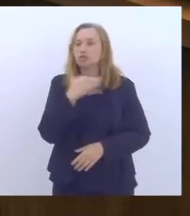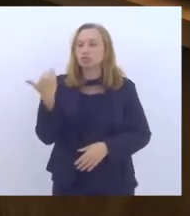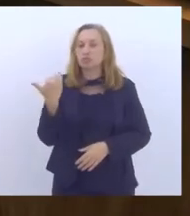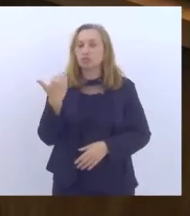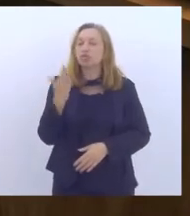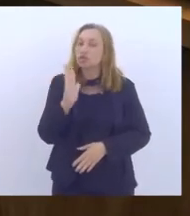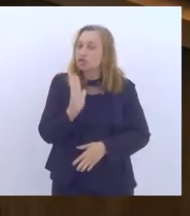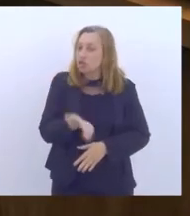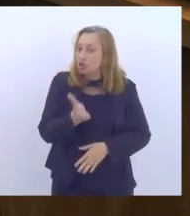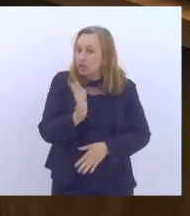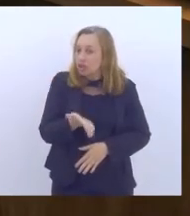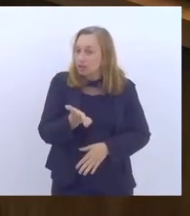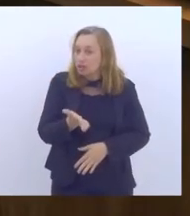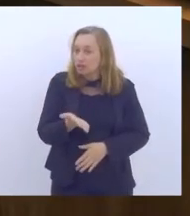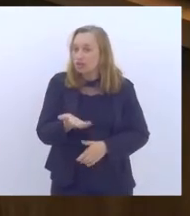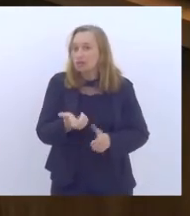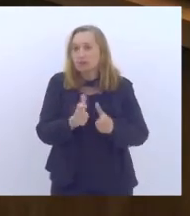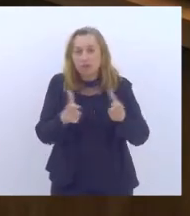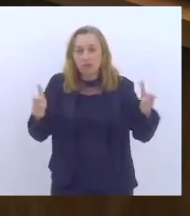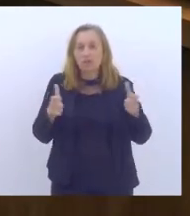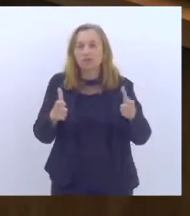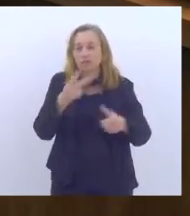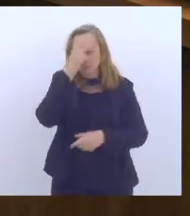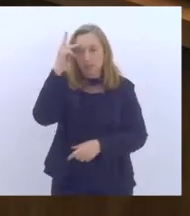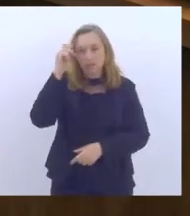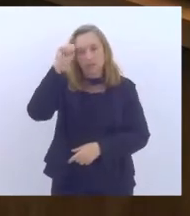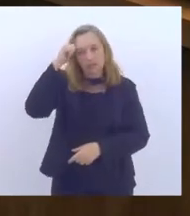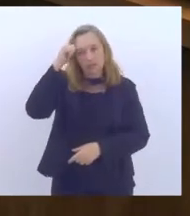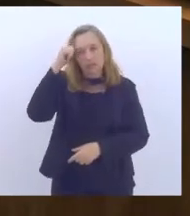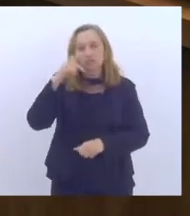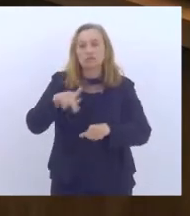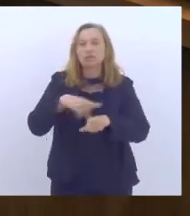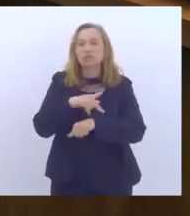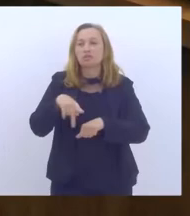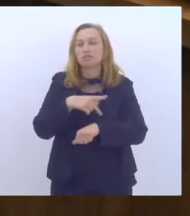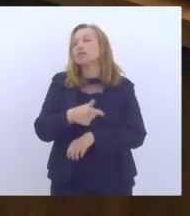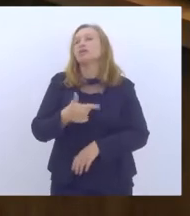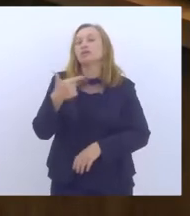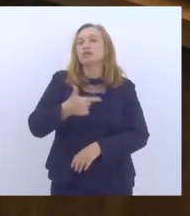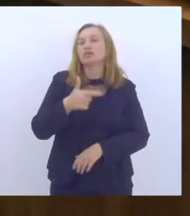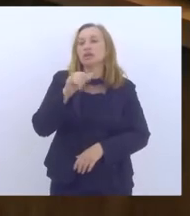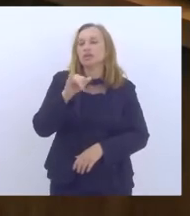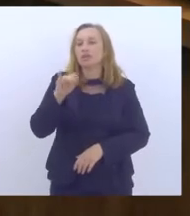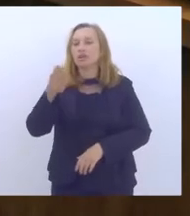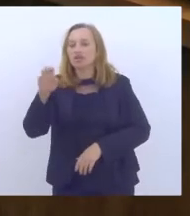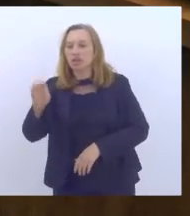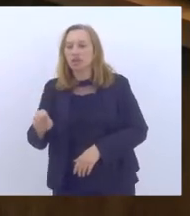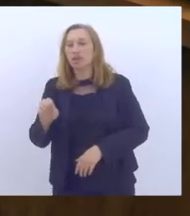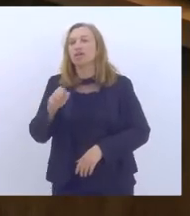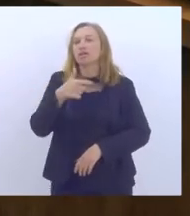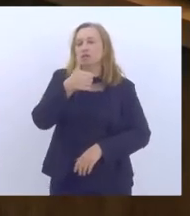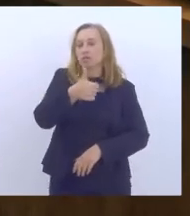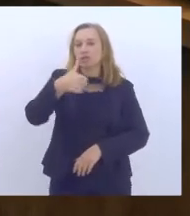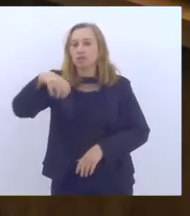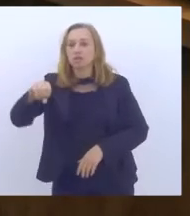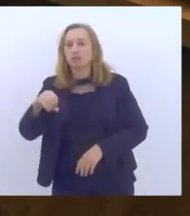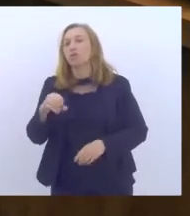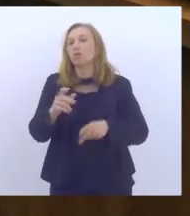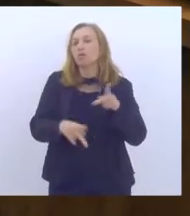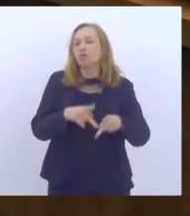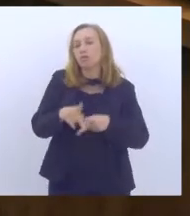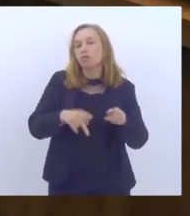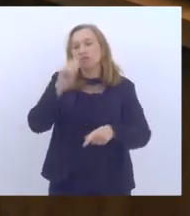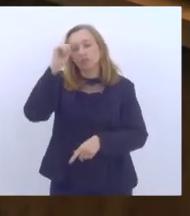já enorme das pessoas negras no país segundo o IBGE em 2019 a população